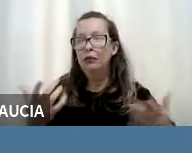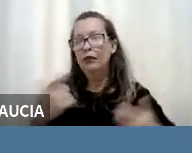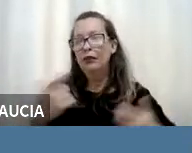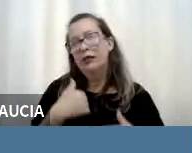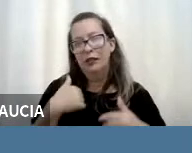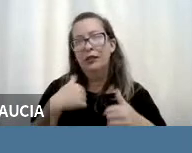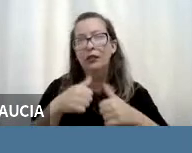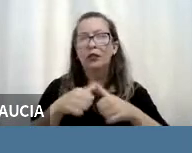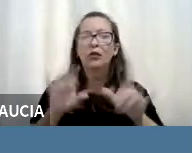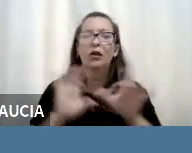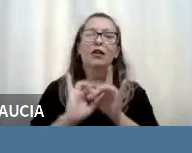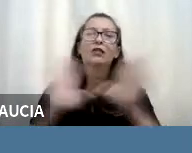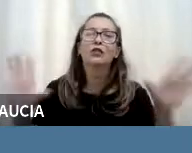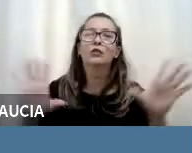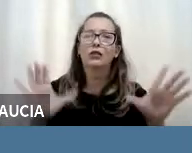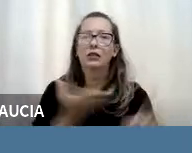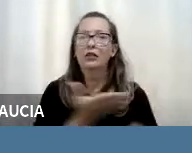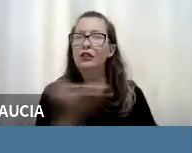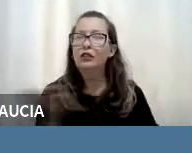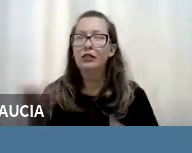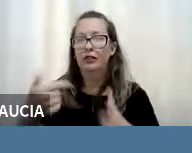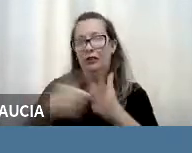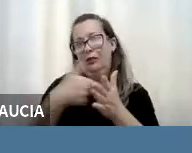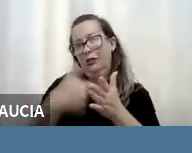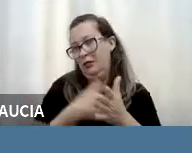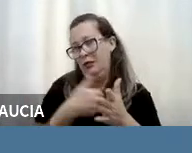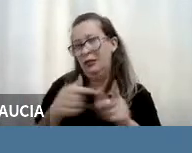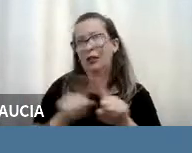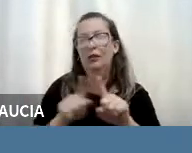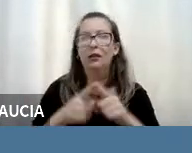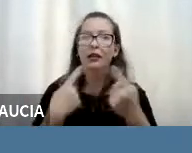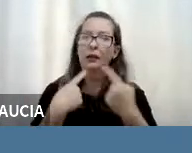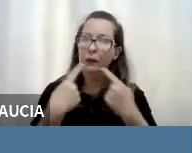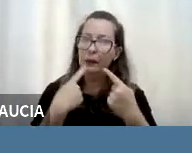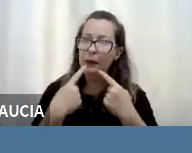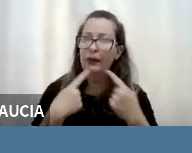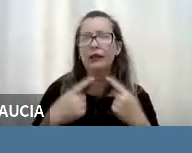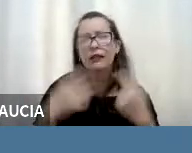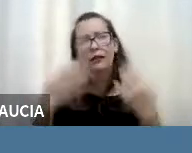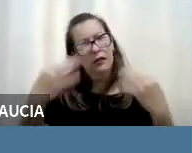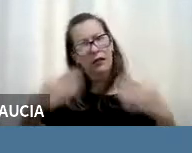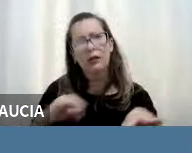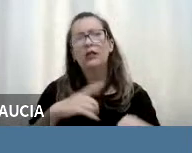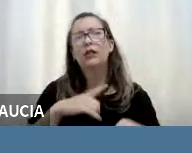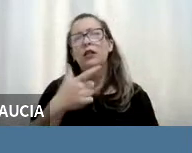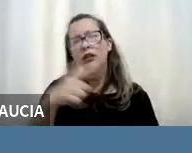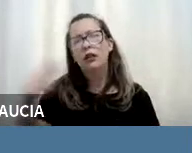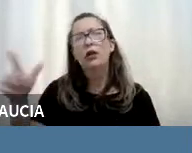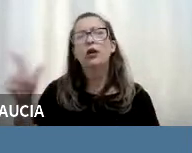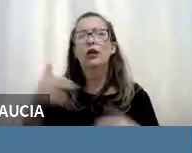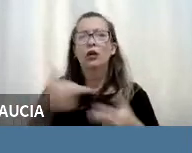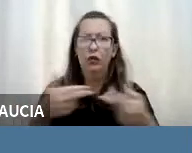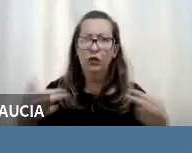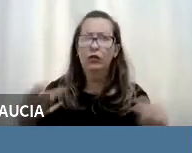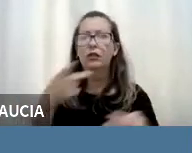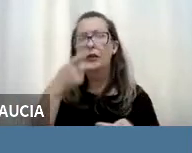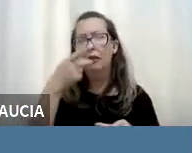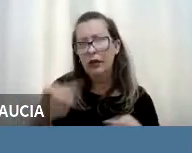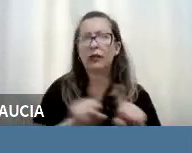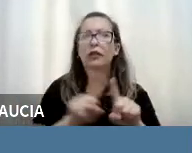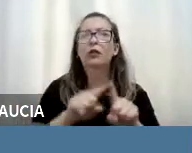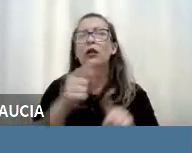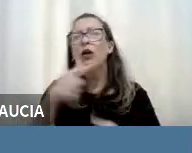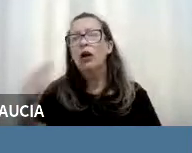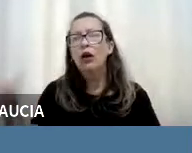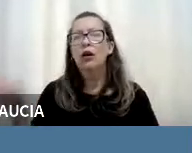à disposição para as perguntas e para os debates. Certamente teria muitas outras coisas para falar, muitos outros exemplos para